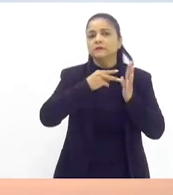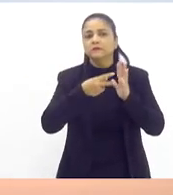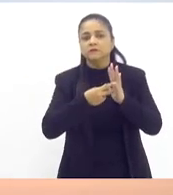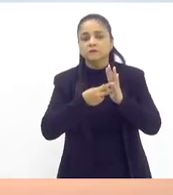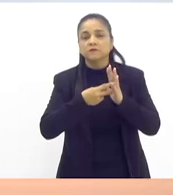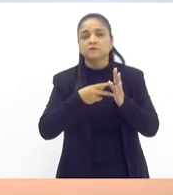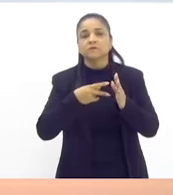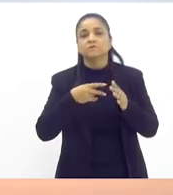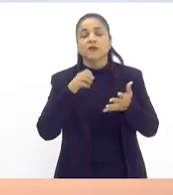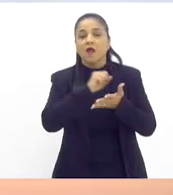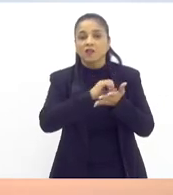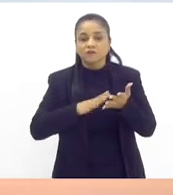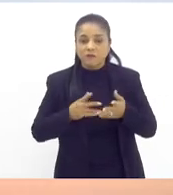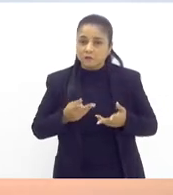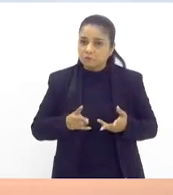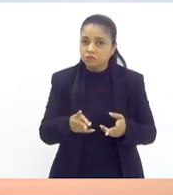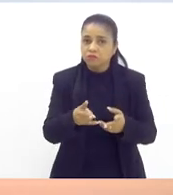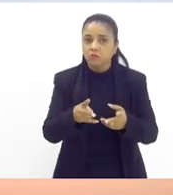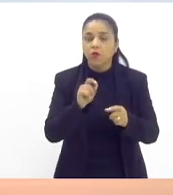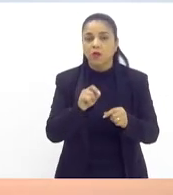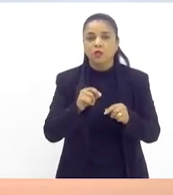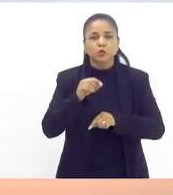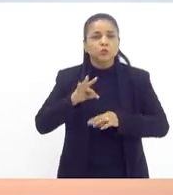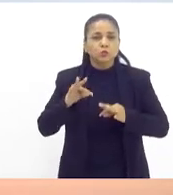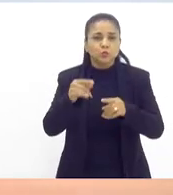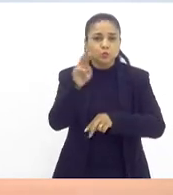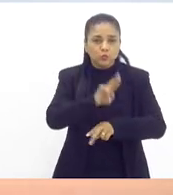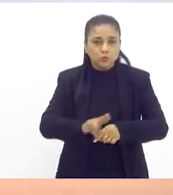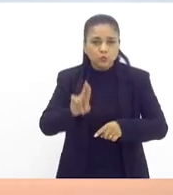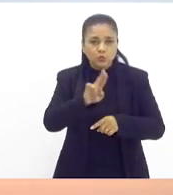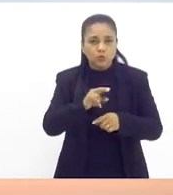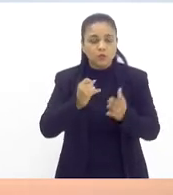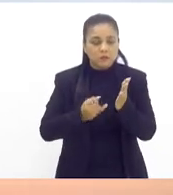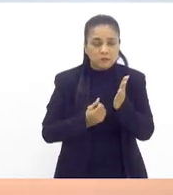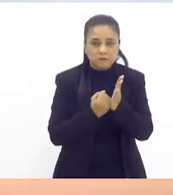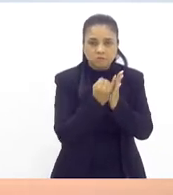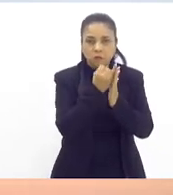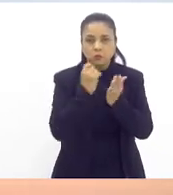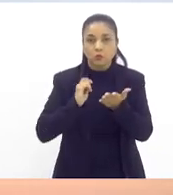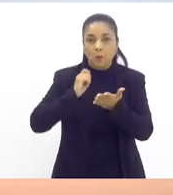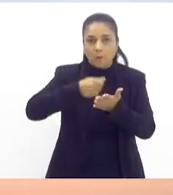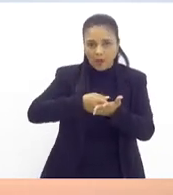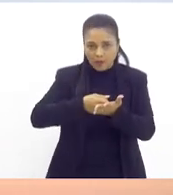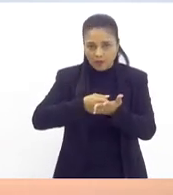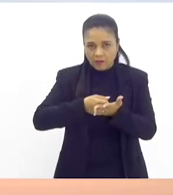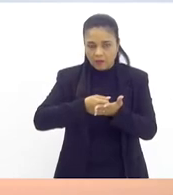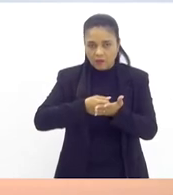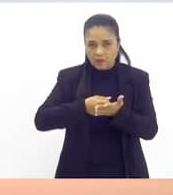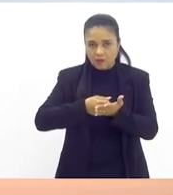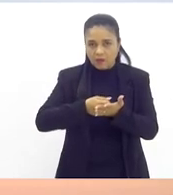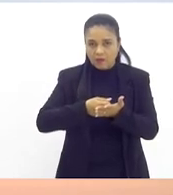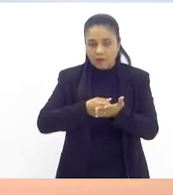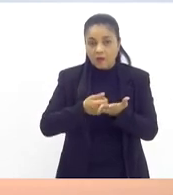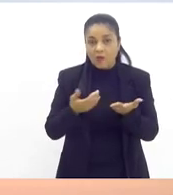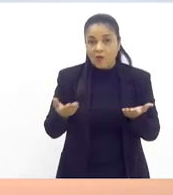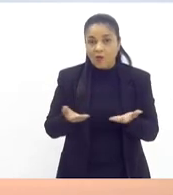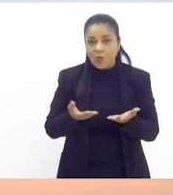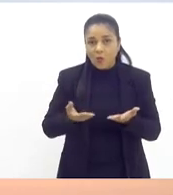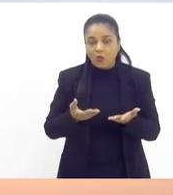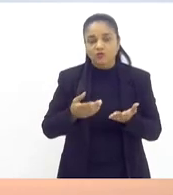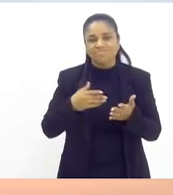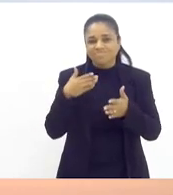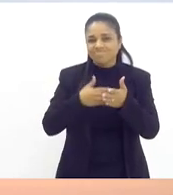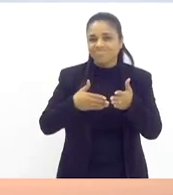cumulatividade plena? Significa que tudo que é utilizado na atividade produtiva se pagou imposto da crédito. Acabou. Hoje nós temos muitas